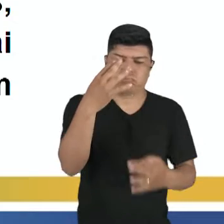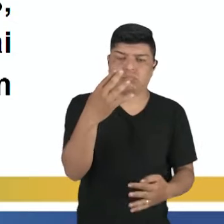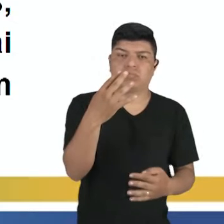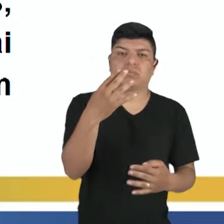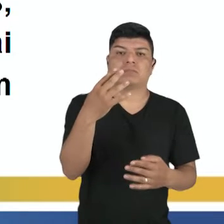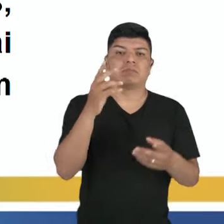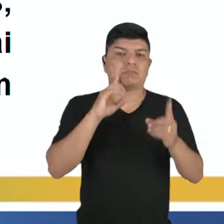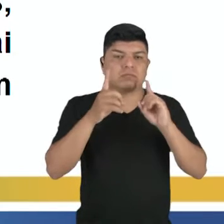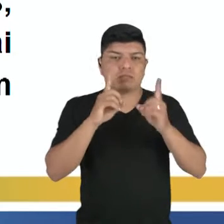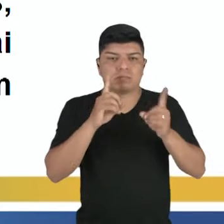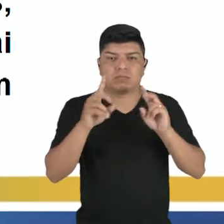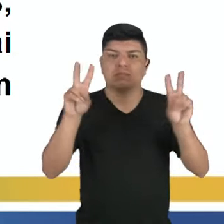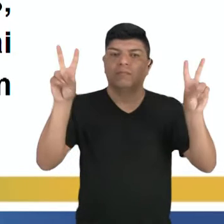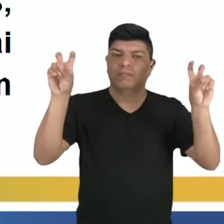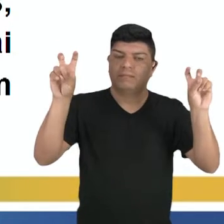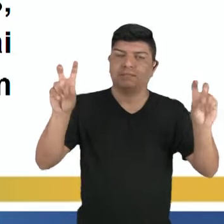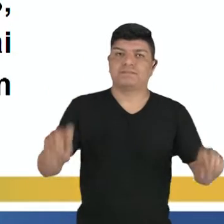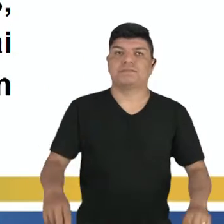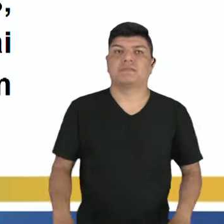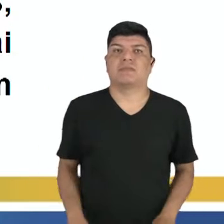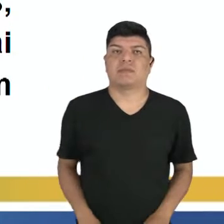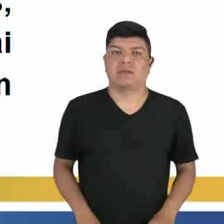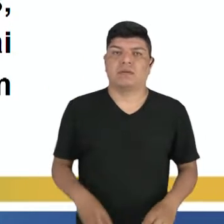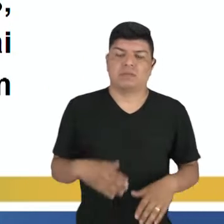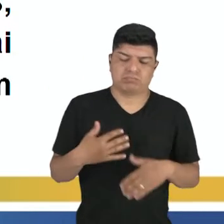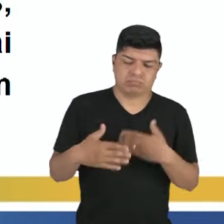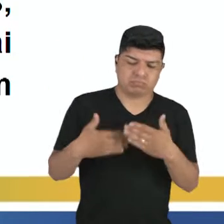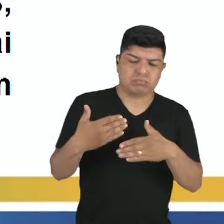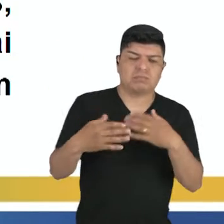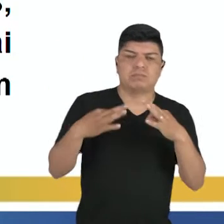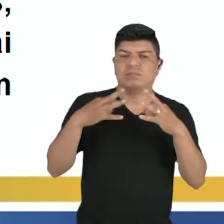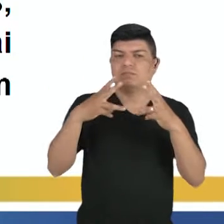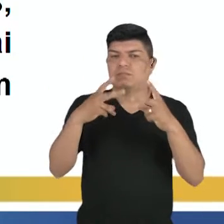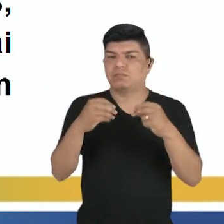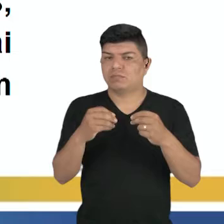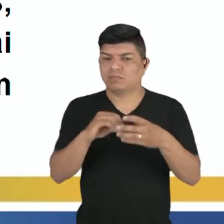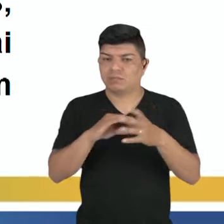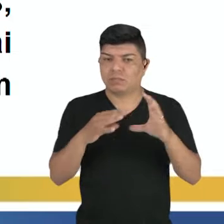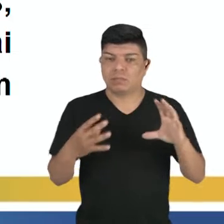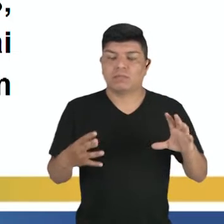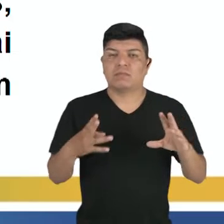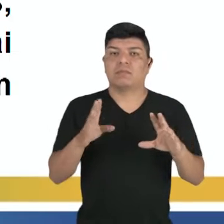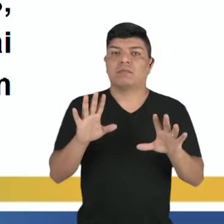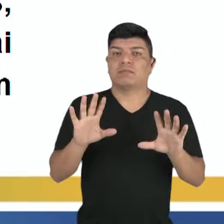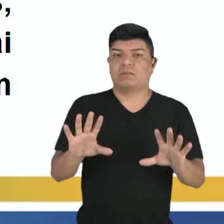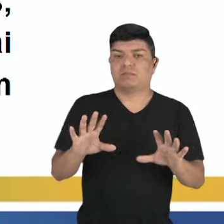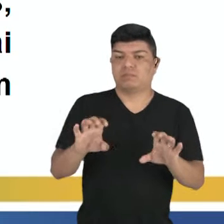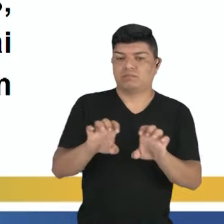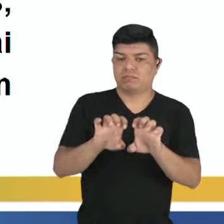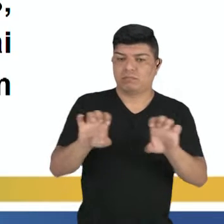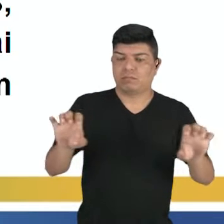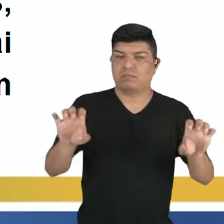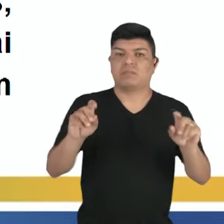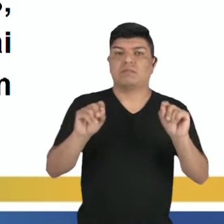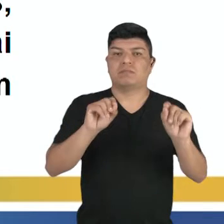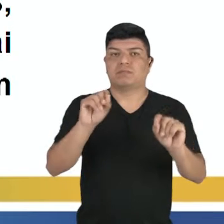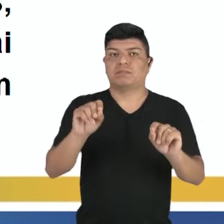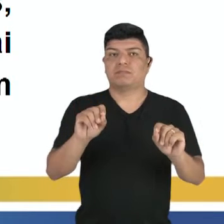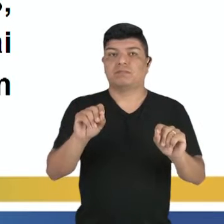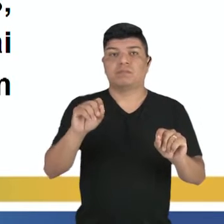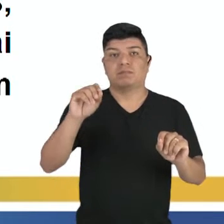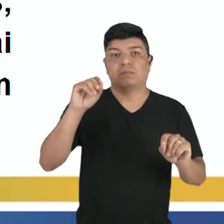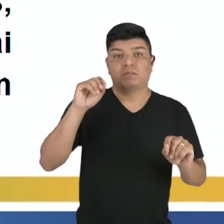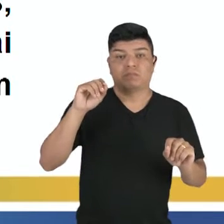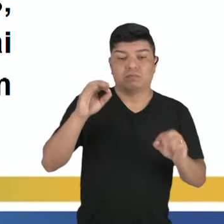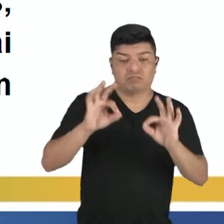debater a respeito de um tema, desdobrando em todos os seus aspectos, através de uma estrutura